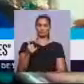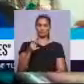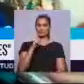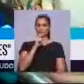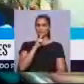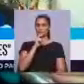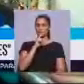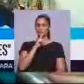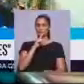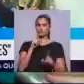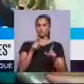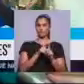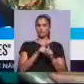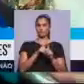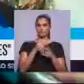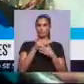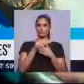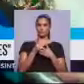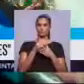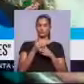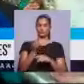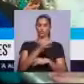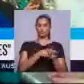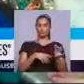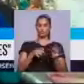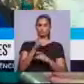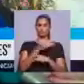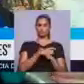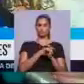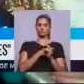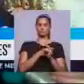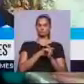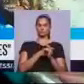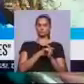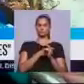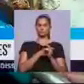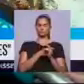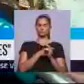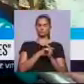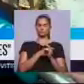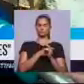Fundos europeus deslizaram na sua execução